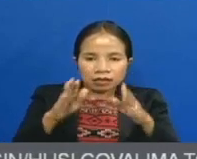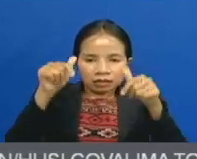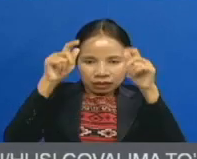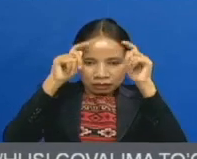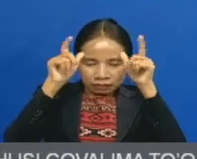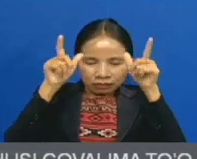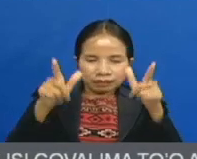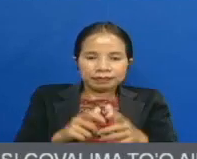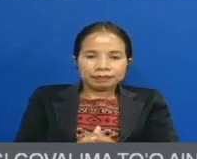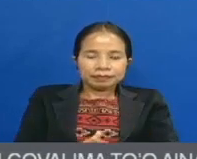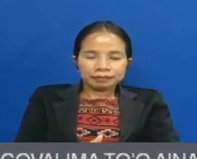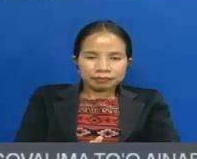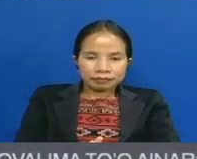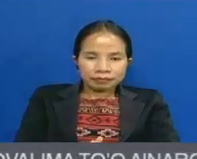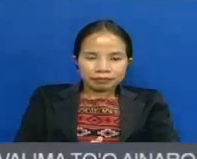Timor-Leste.